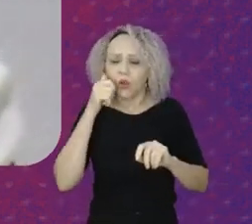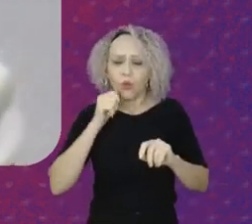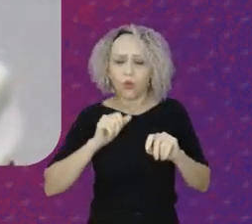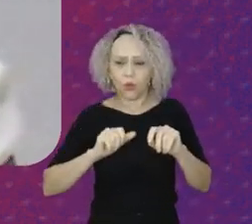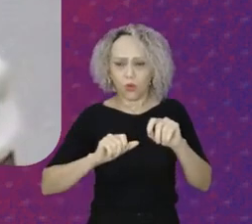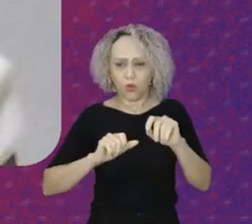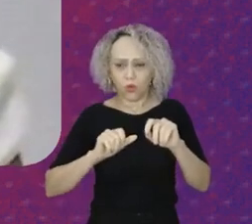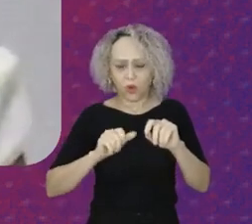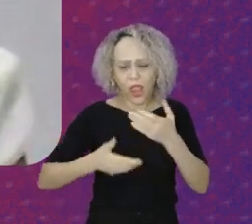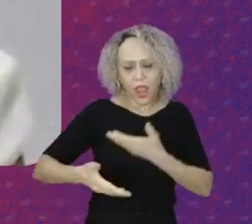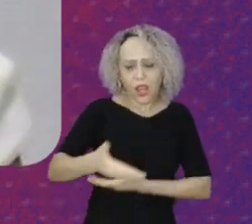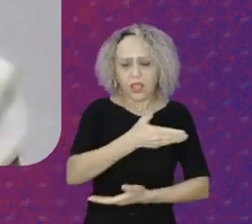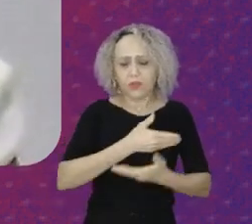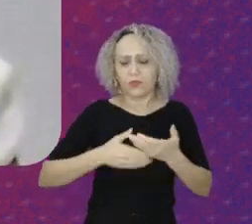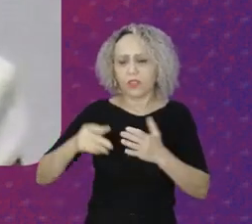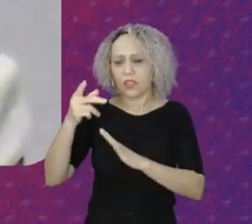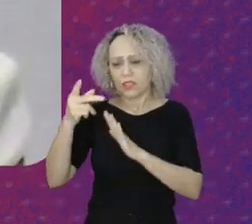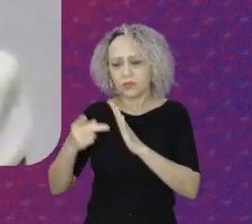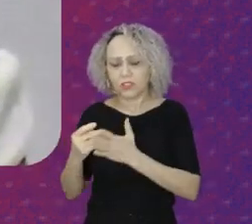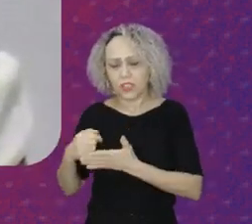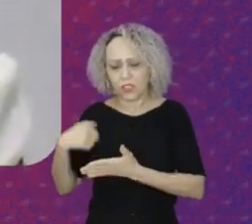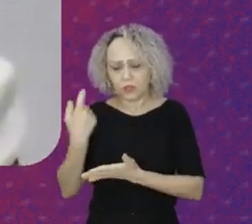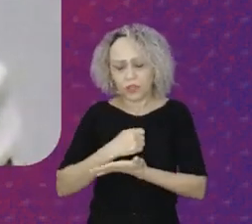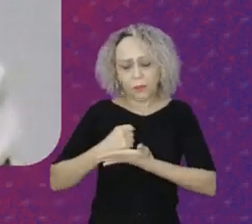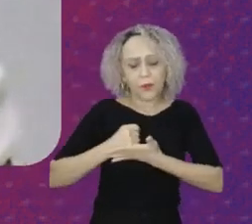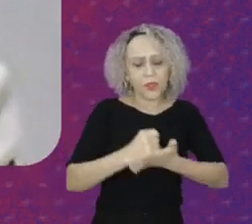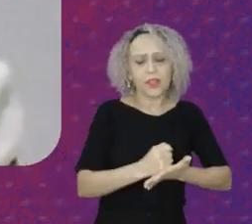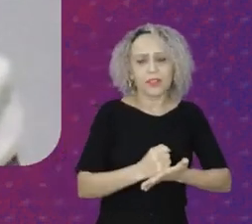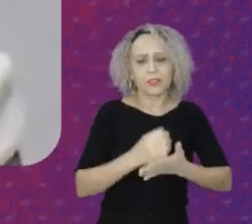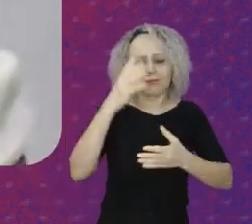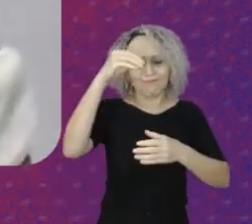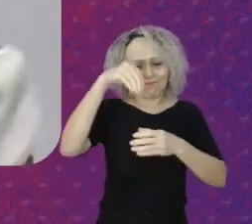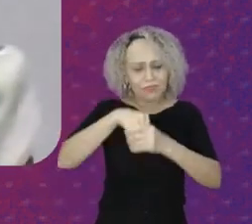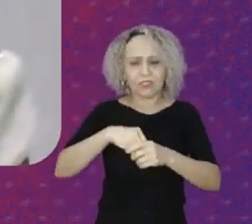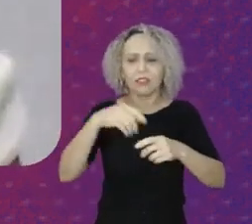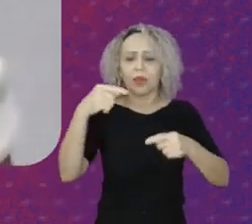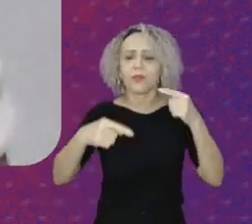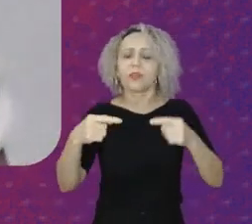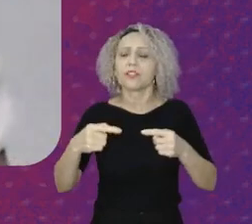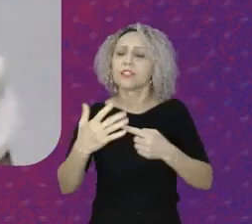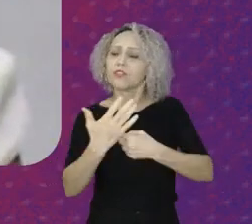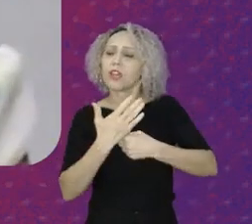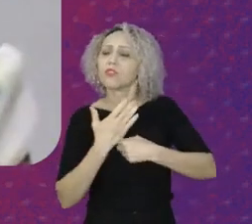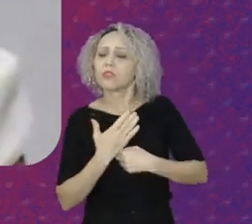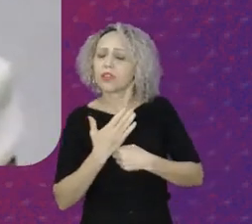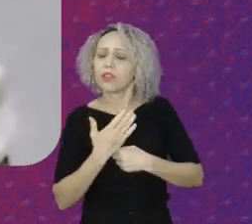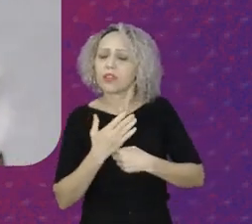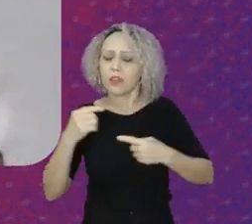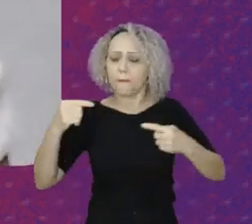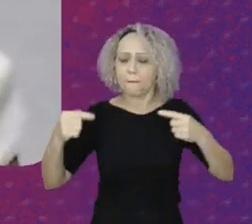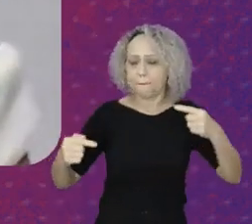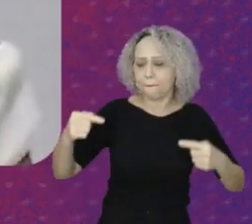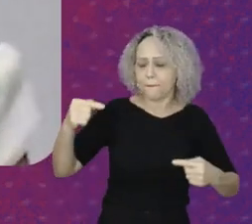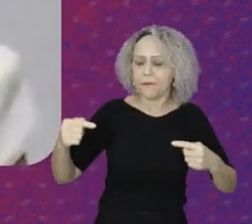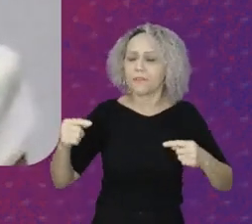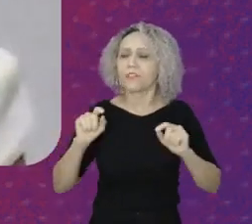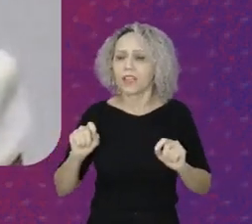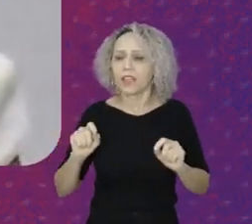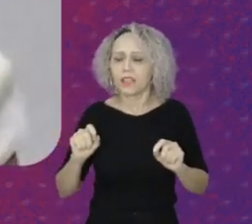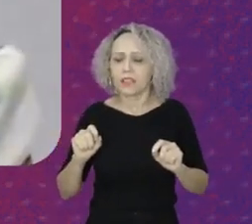é um projeto, né, que afirma o nosso lugar na política, nos dá condições de disputa, né, de